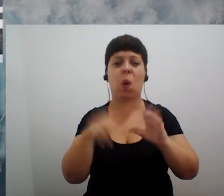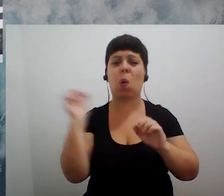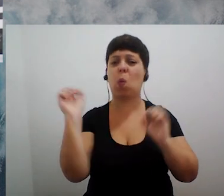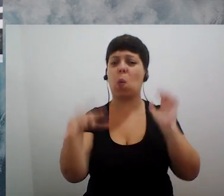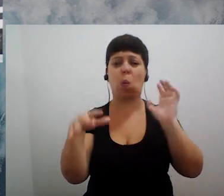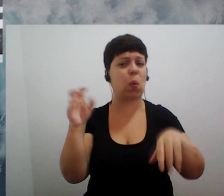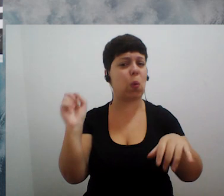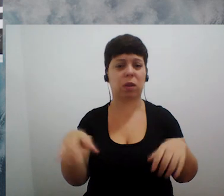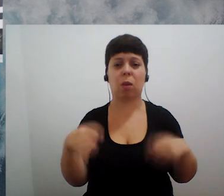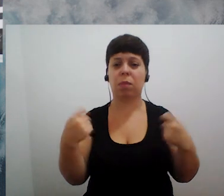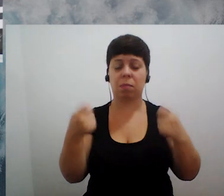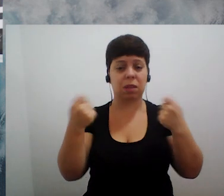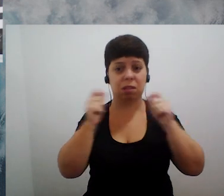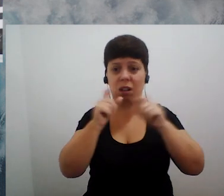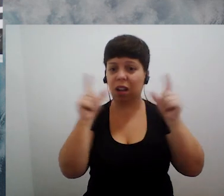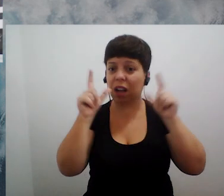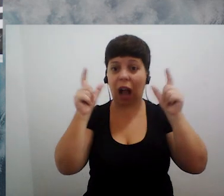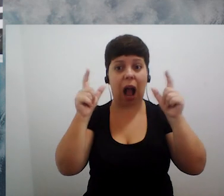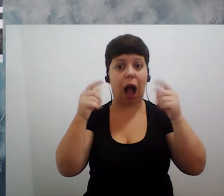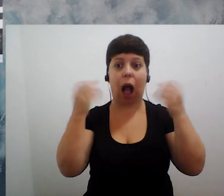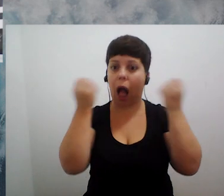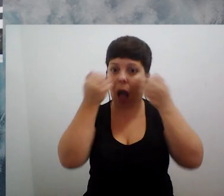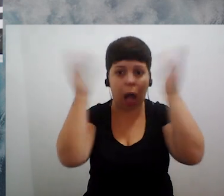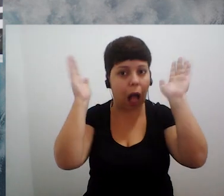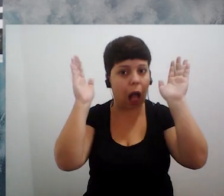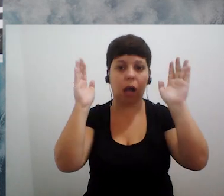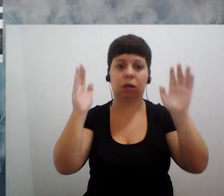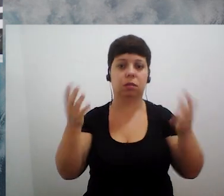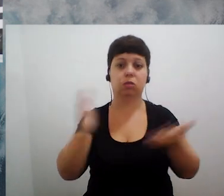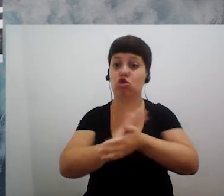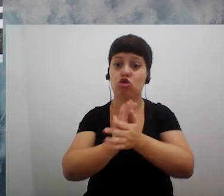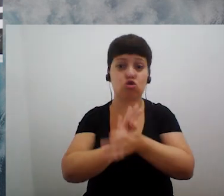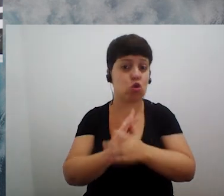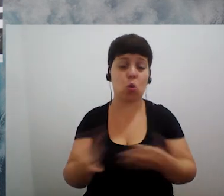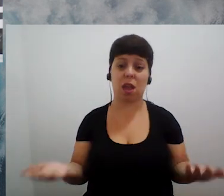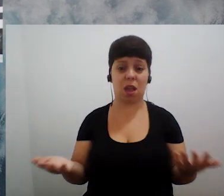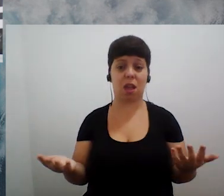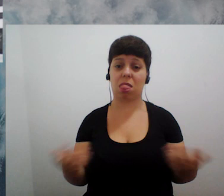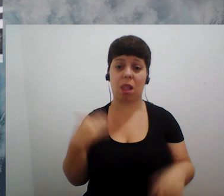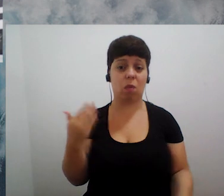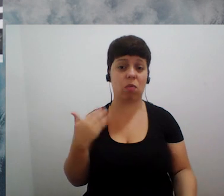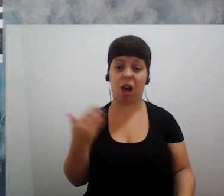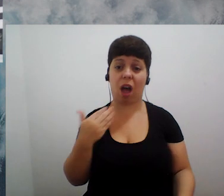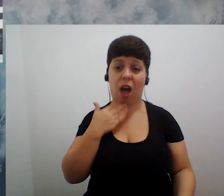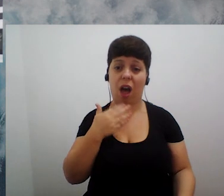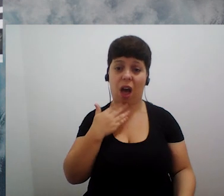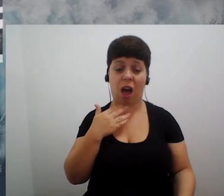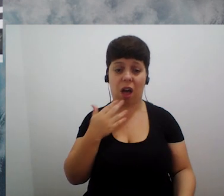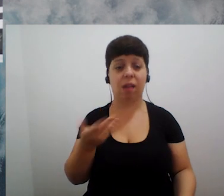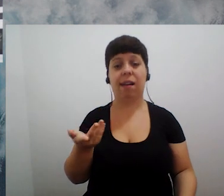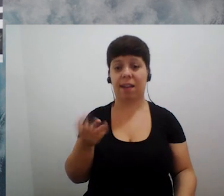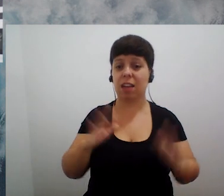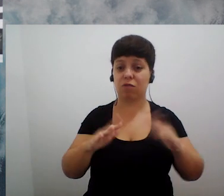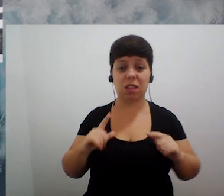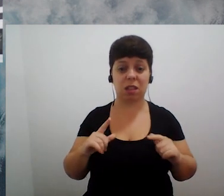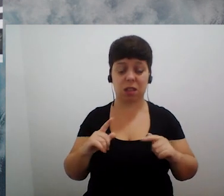não pode jogar. Ela tem que se ligar, acordar para a vida, não podemos destruir, não é isso? Pois é, e